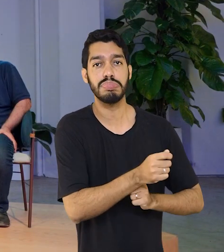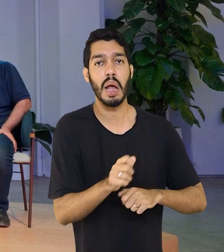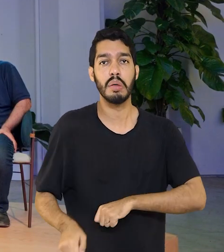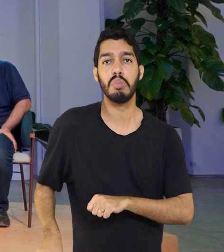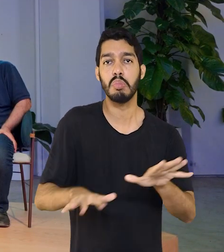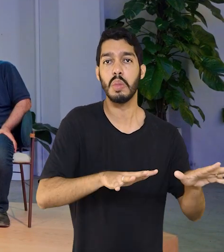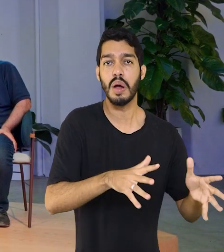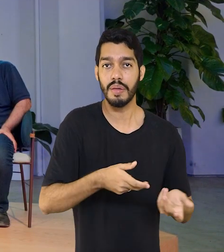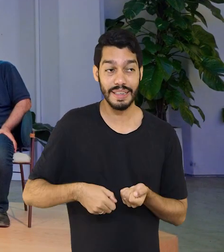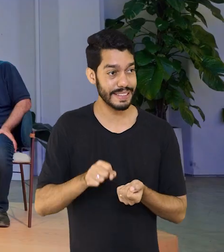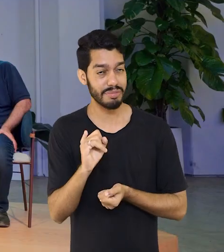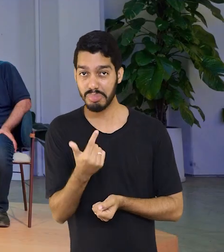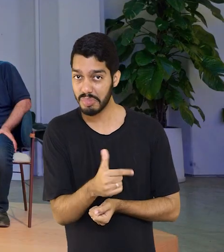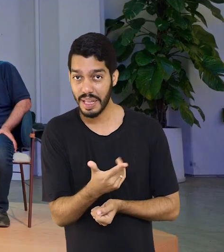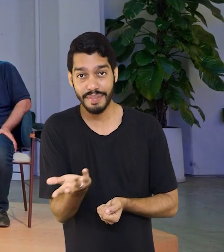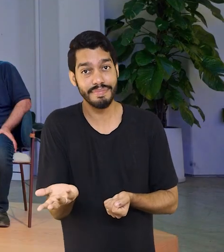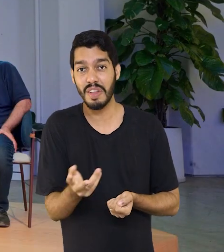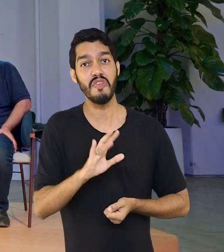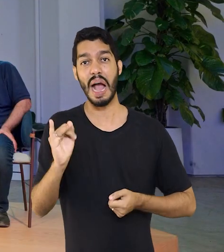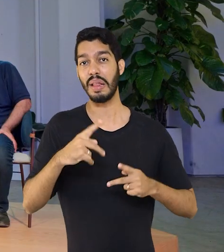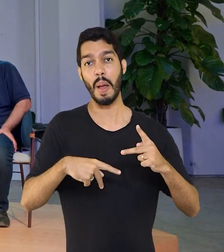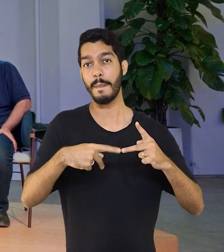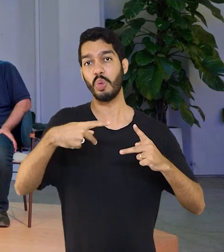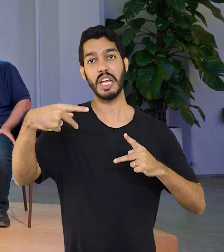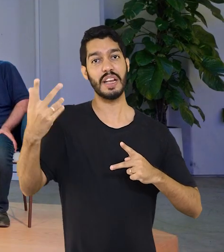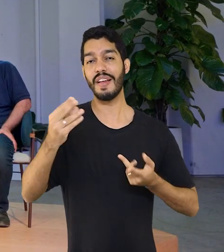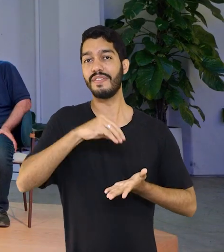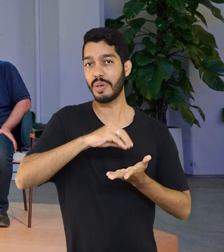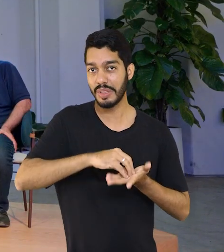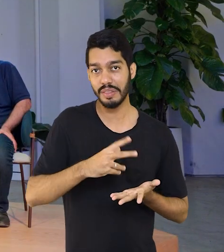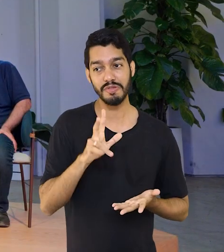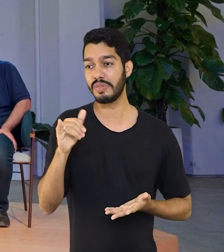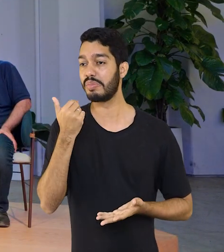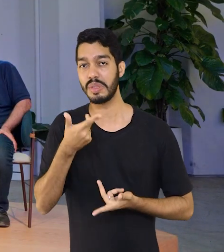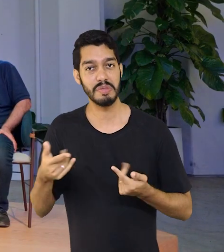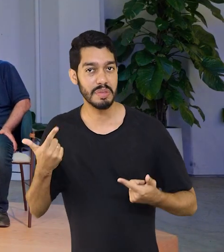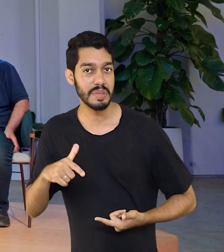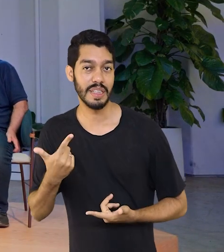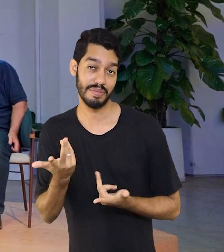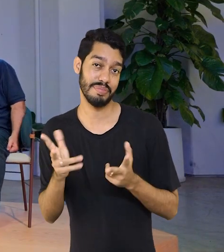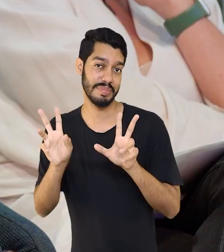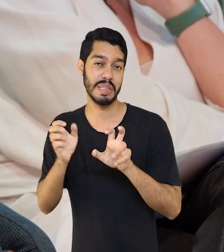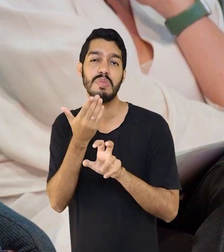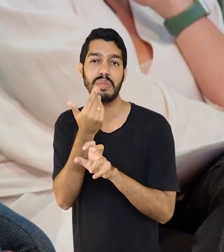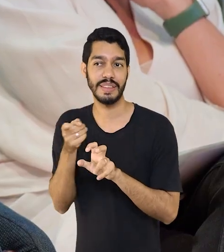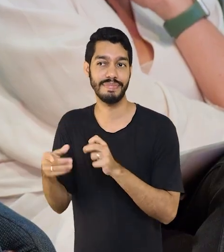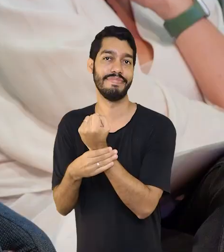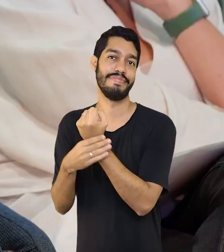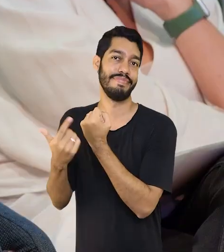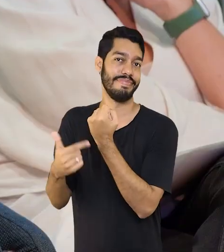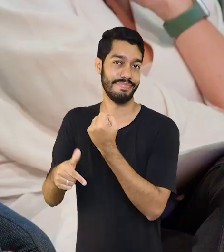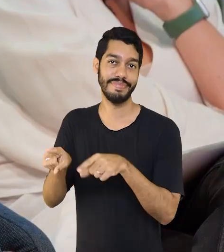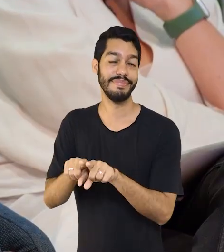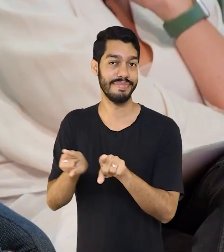tem, simplesmente não tem. Eles não vão ter a proteína, eles não vão ter o alimento. Então, a insegurança alimentar também é uma questão. E um outro ponto